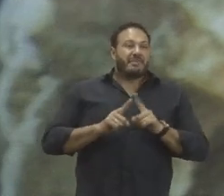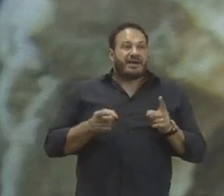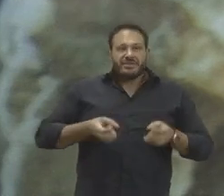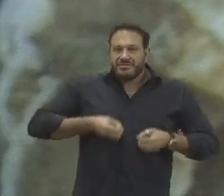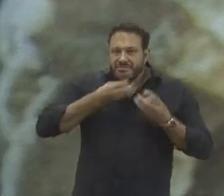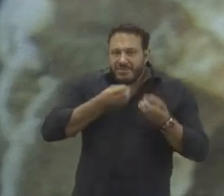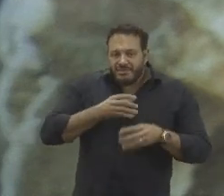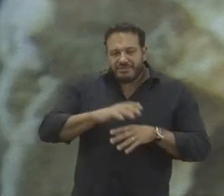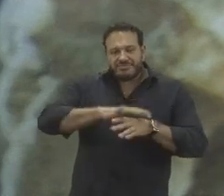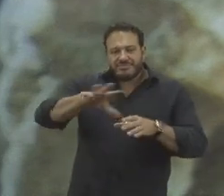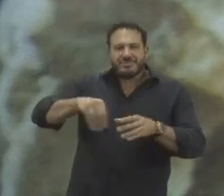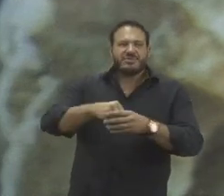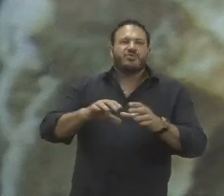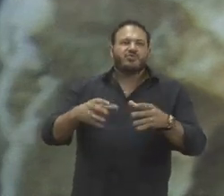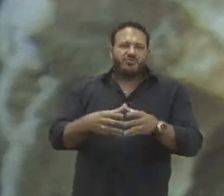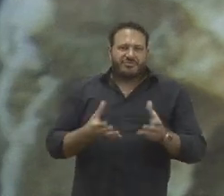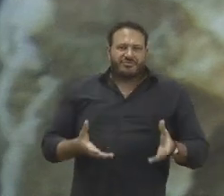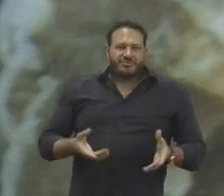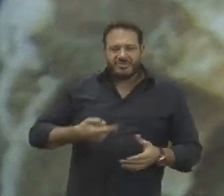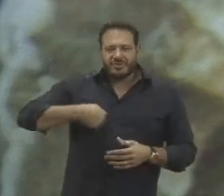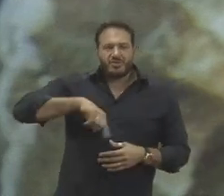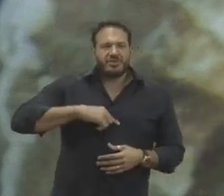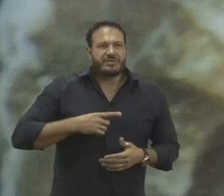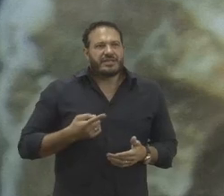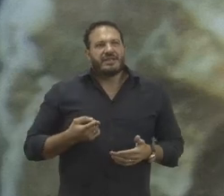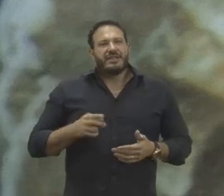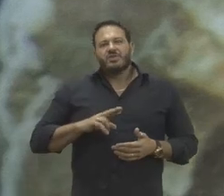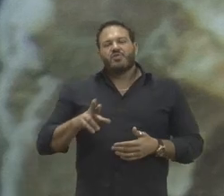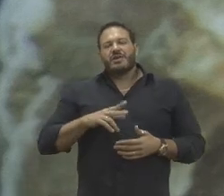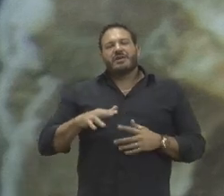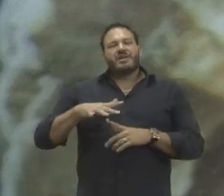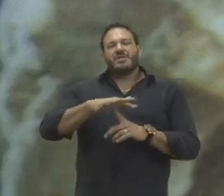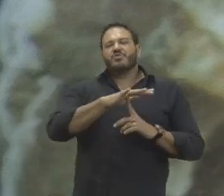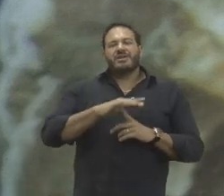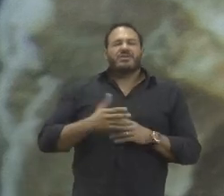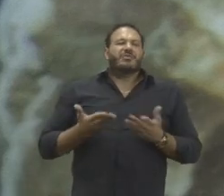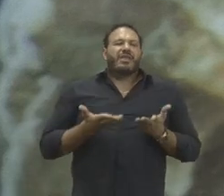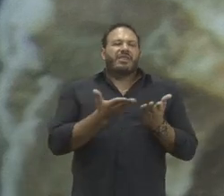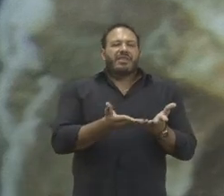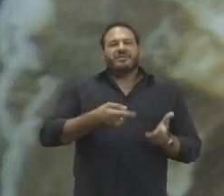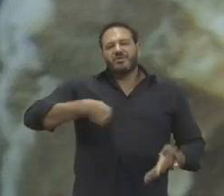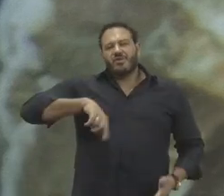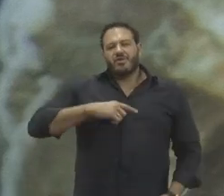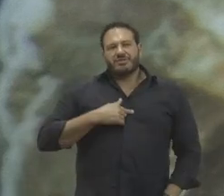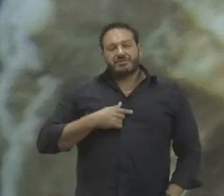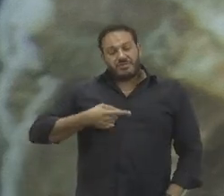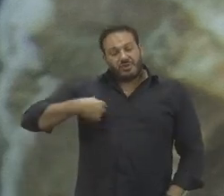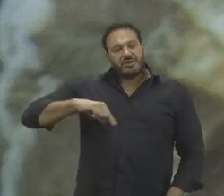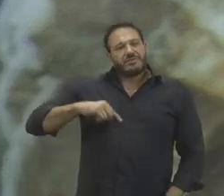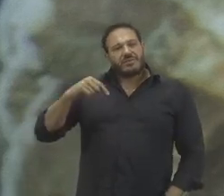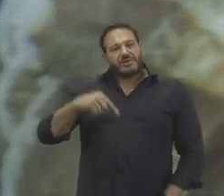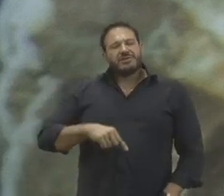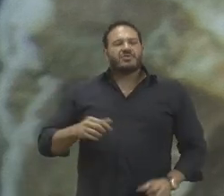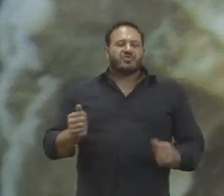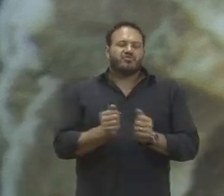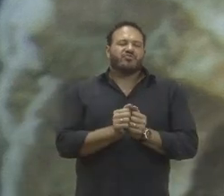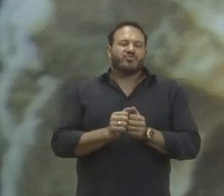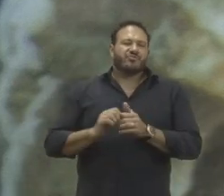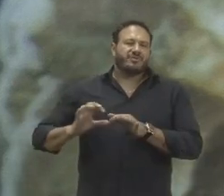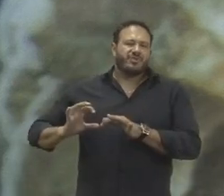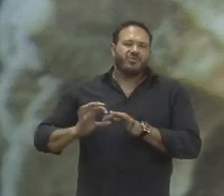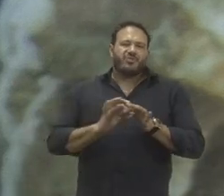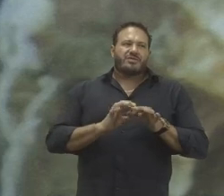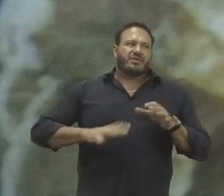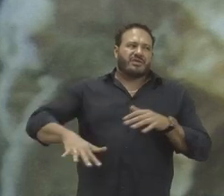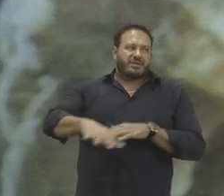desse conjunto Nós não somos e a natureza não tá a nosso serviço a gente tá aqui no meio meio de um contexto